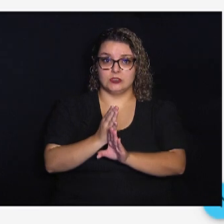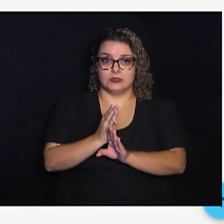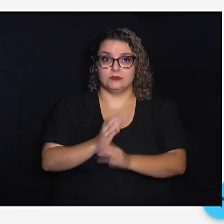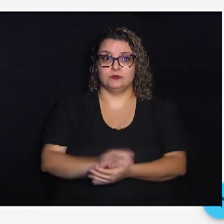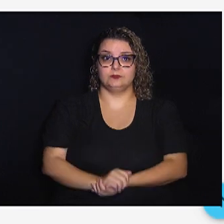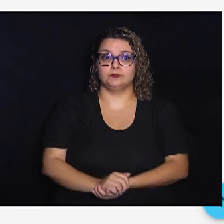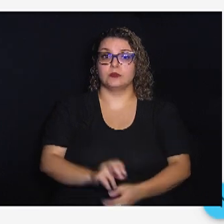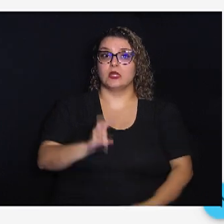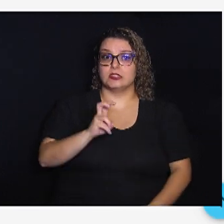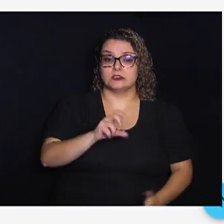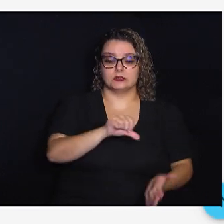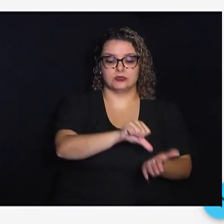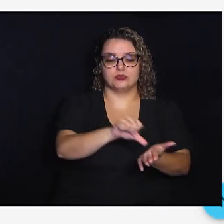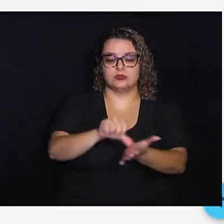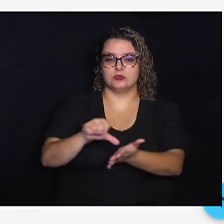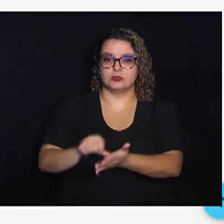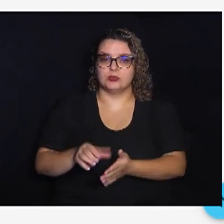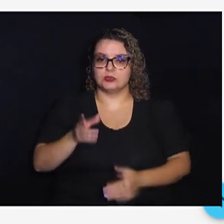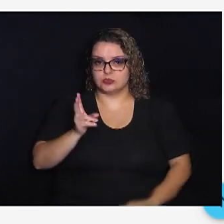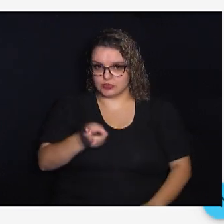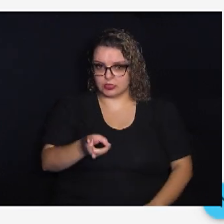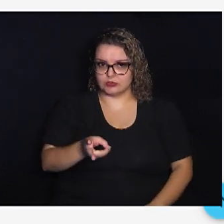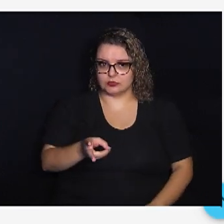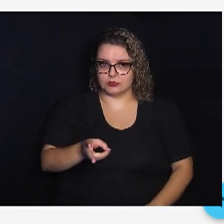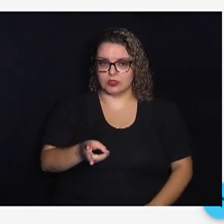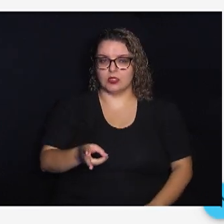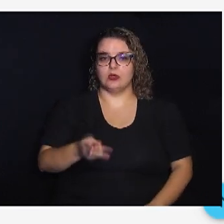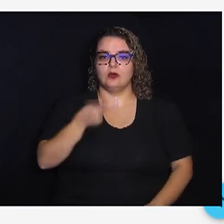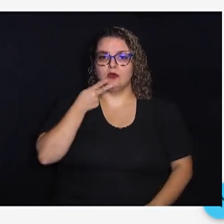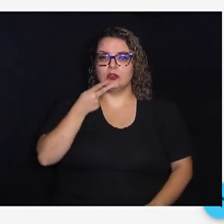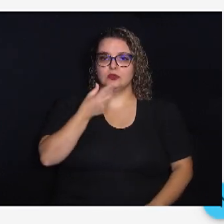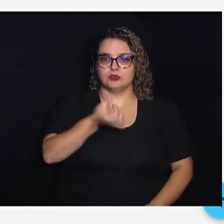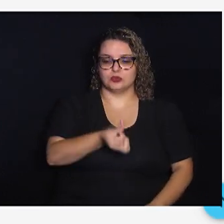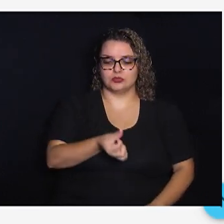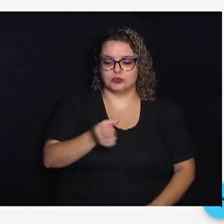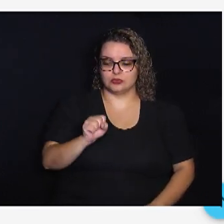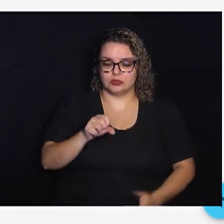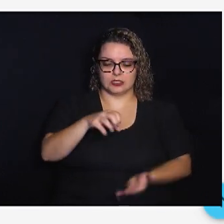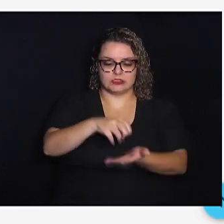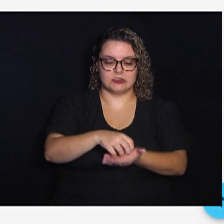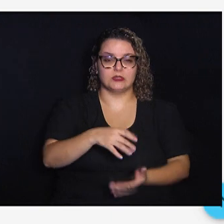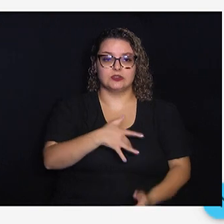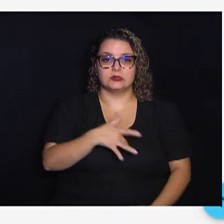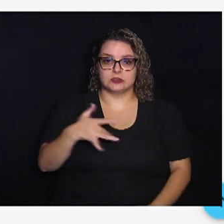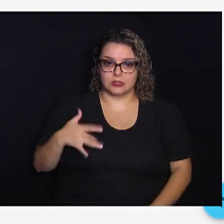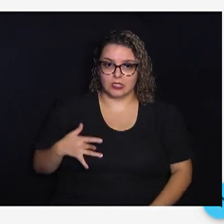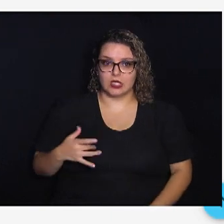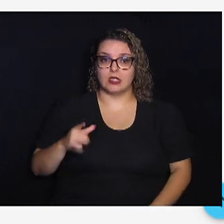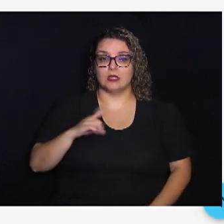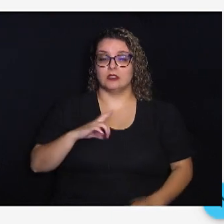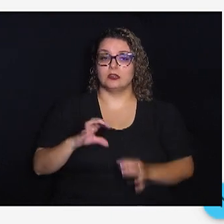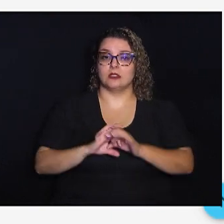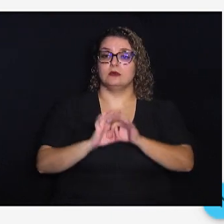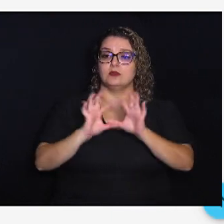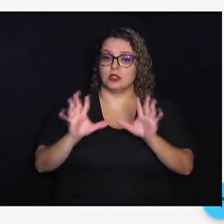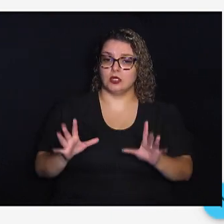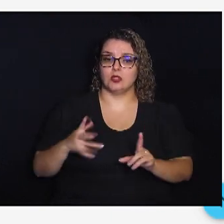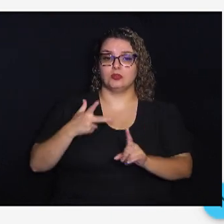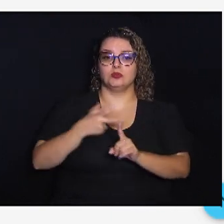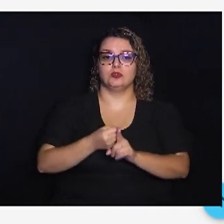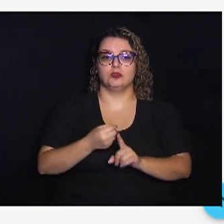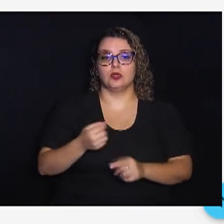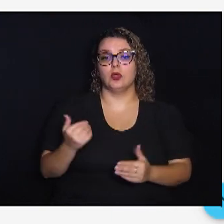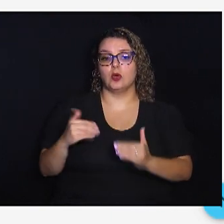5 pontos fixos. Então eu tinha falado dos 68 centros de saúde que têm à disposição a vacina contra